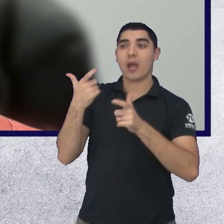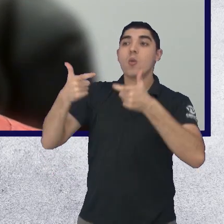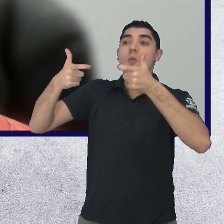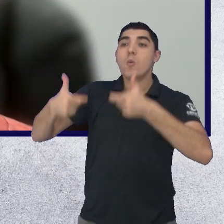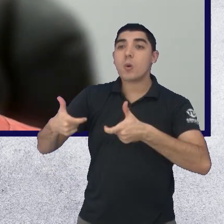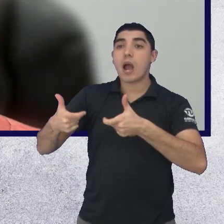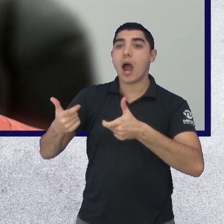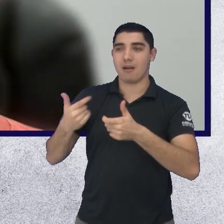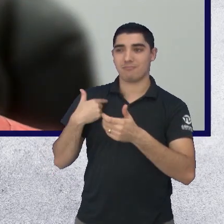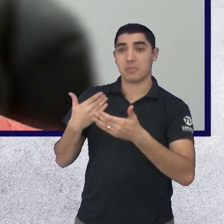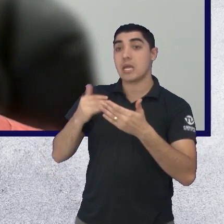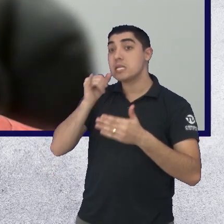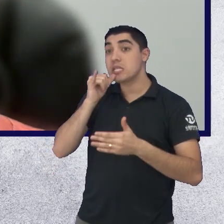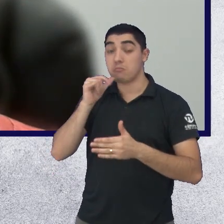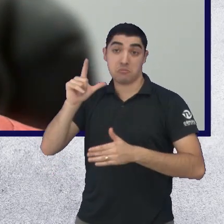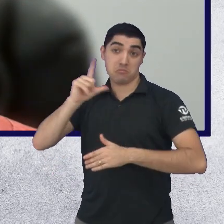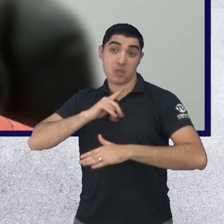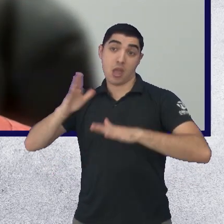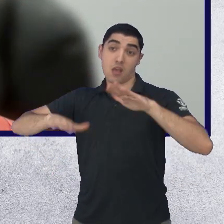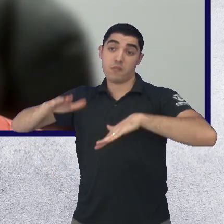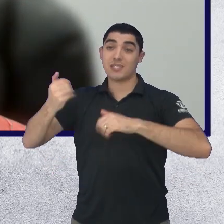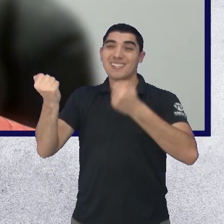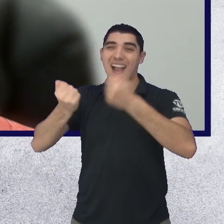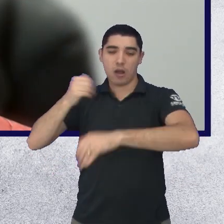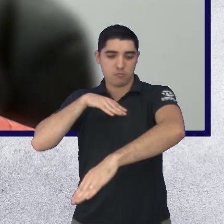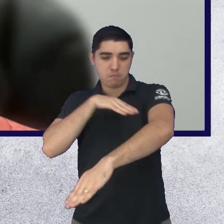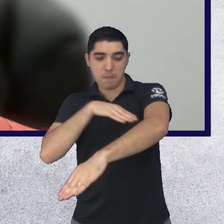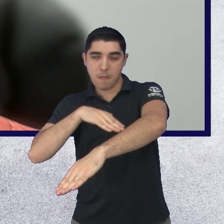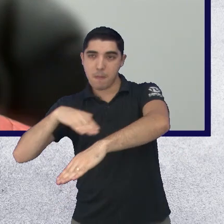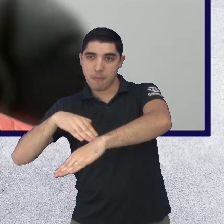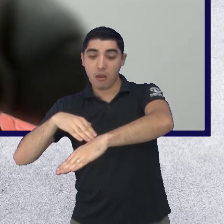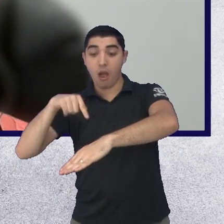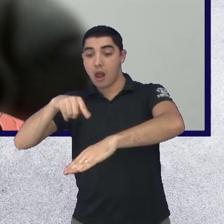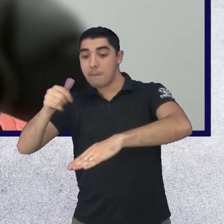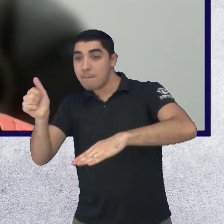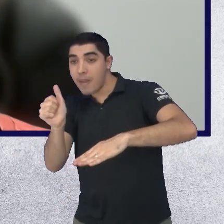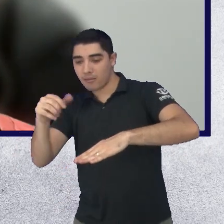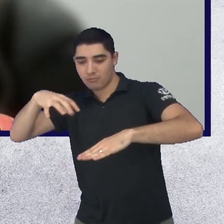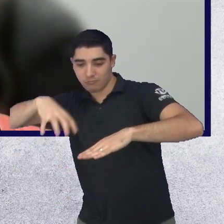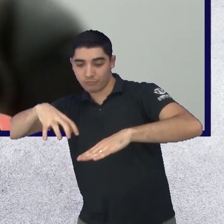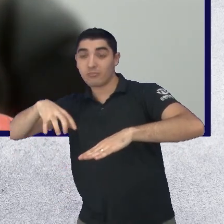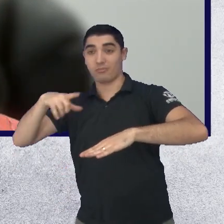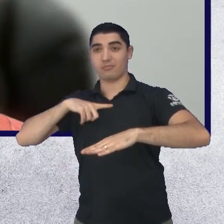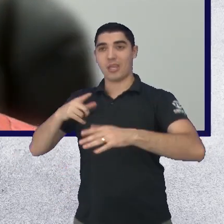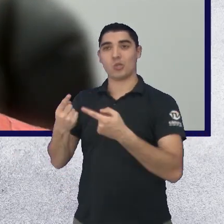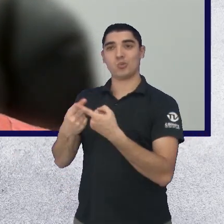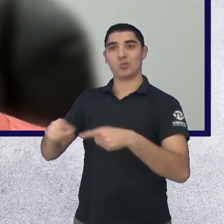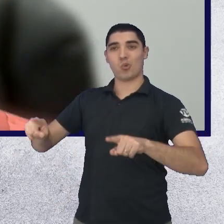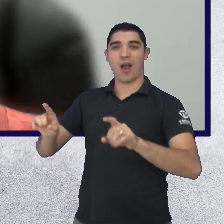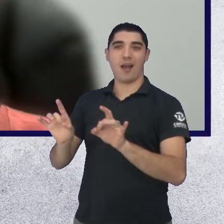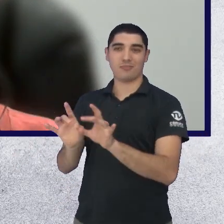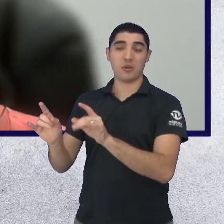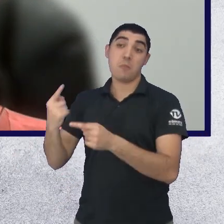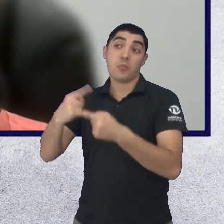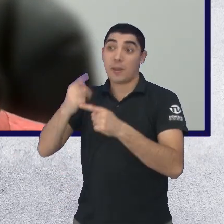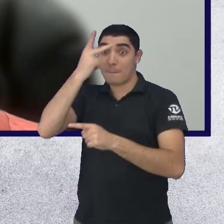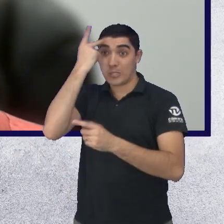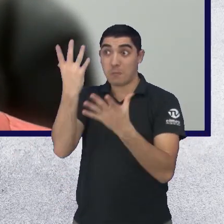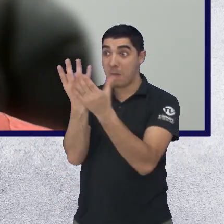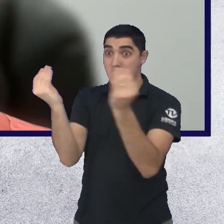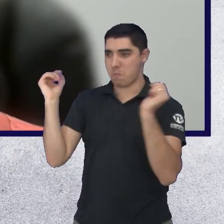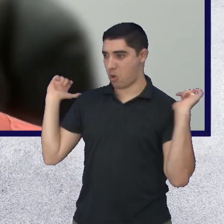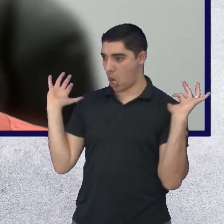exemplo. Então, tem estacionamento, tem uma facilidade de fluxo. O público-alvo, né? Você já definiu o